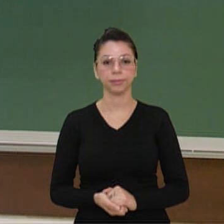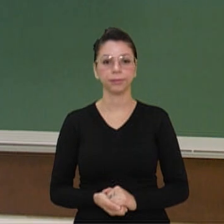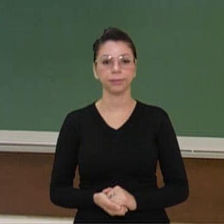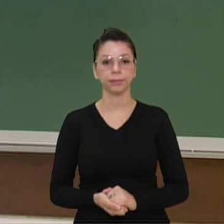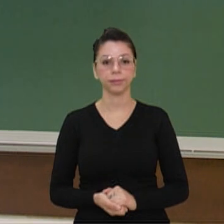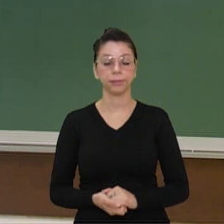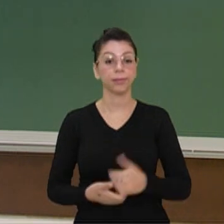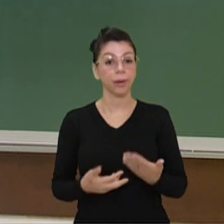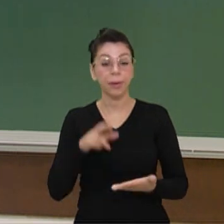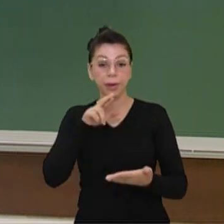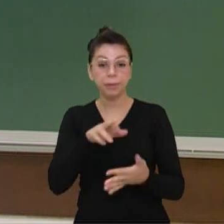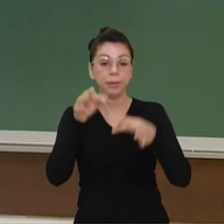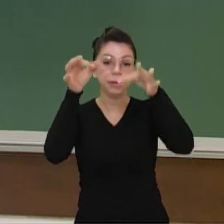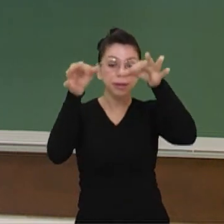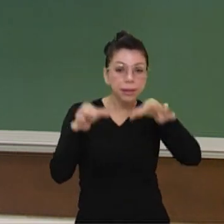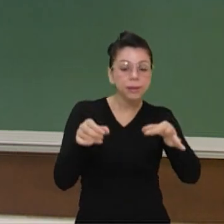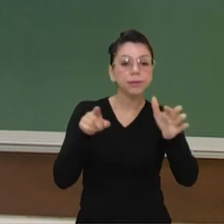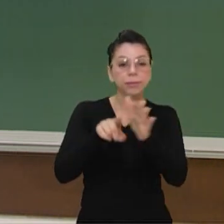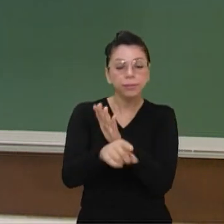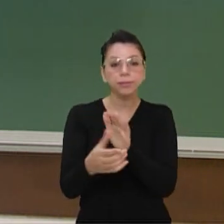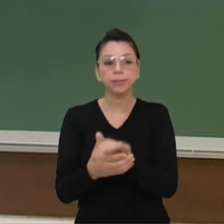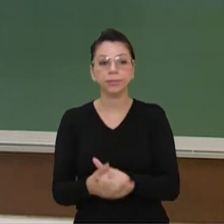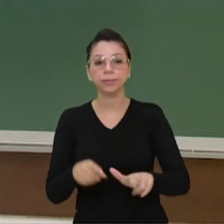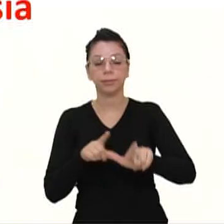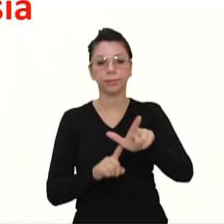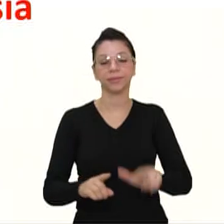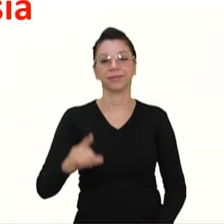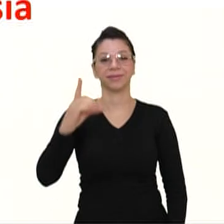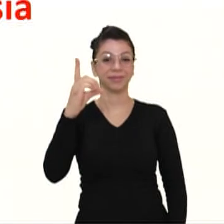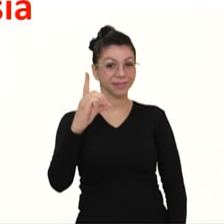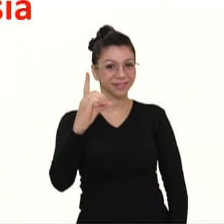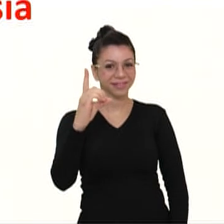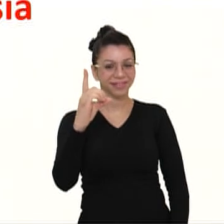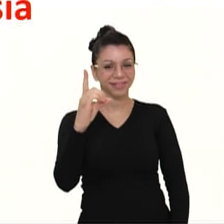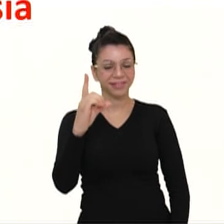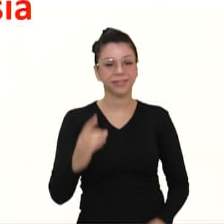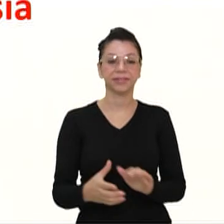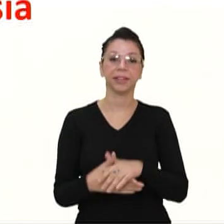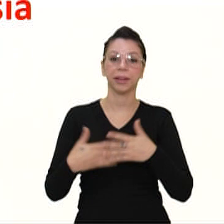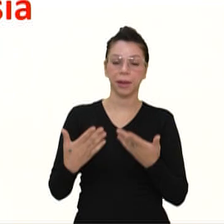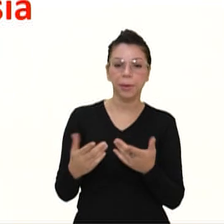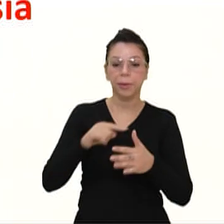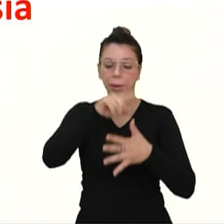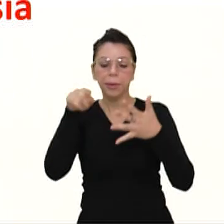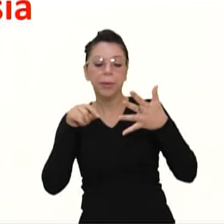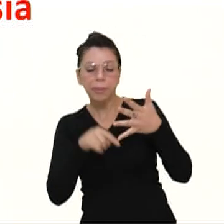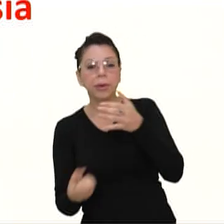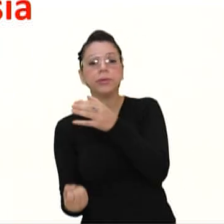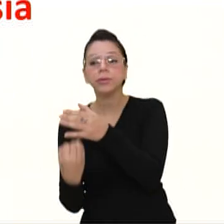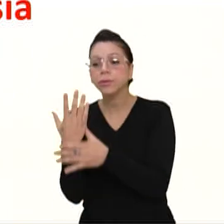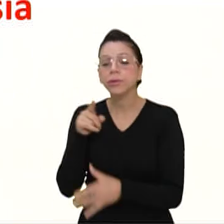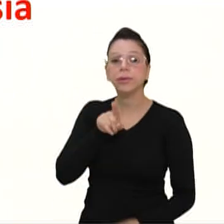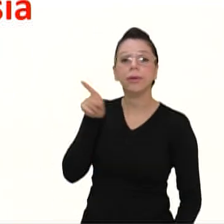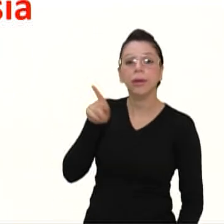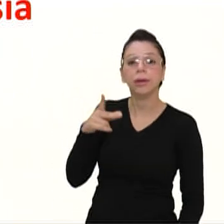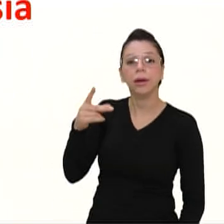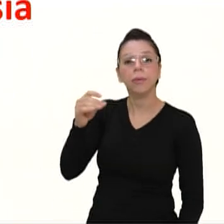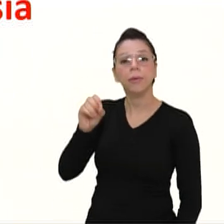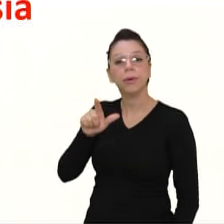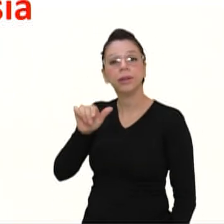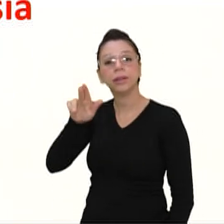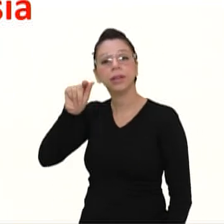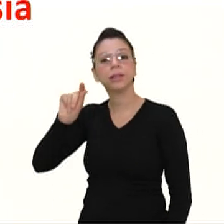E a resposta correta para essa pergunta é a alternativa D, a hipótese que tenha surgido na Polinésia e no